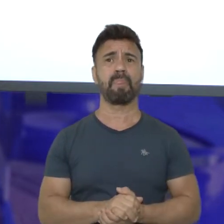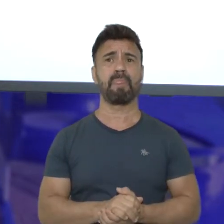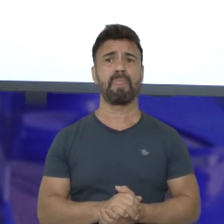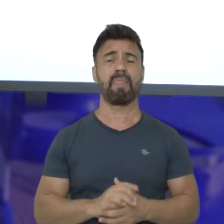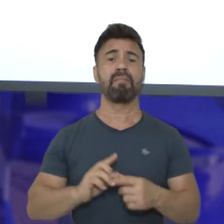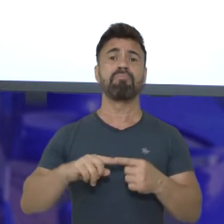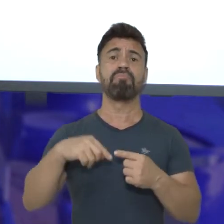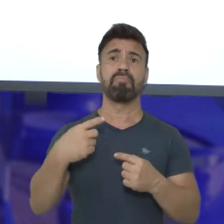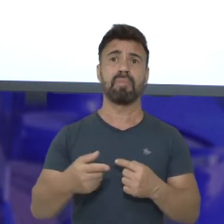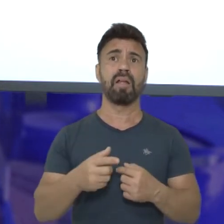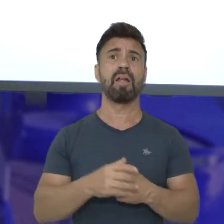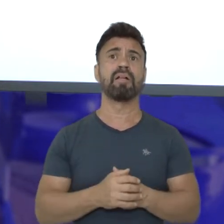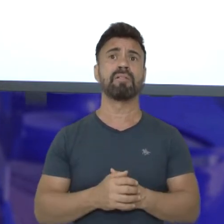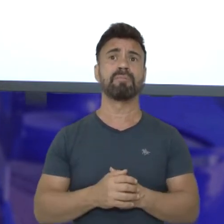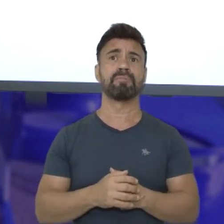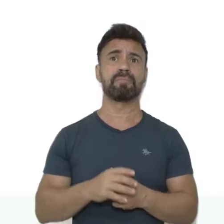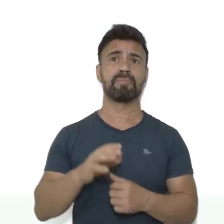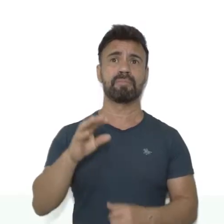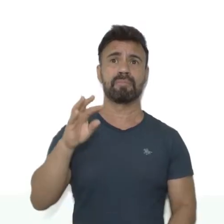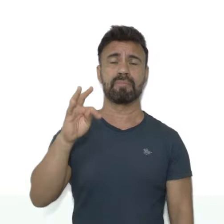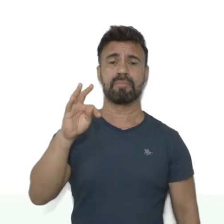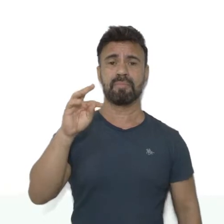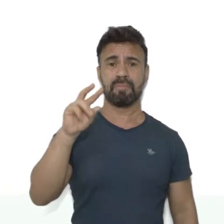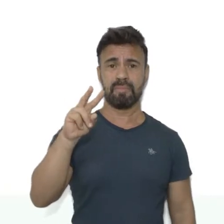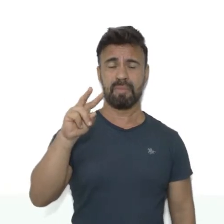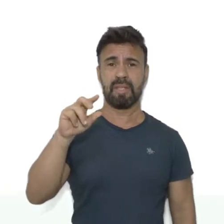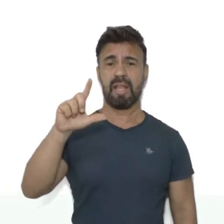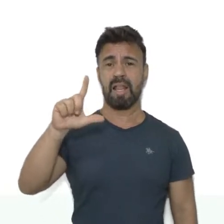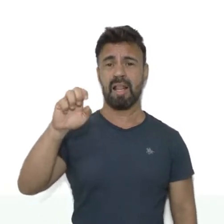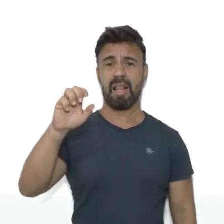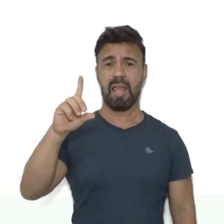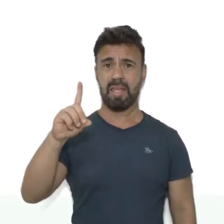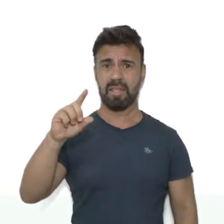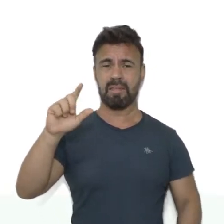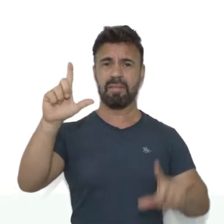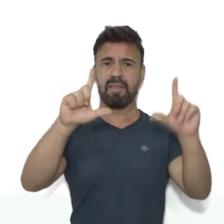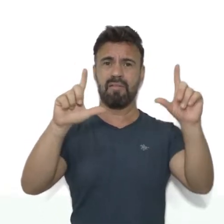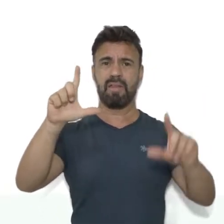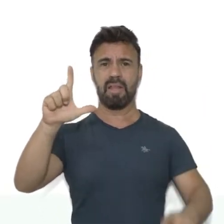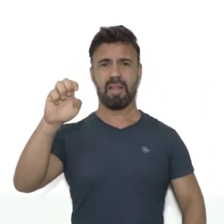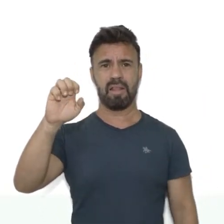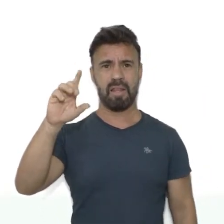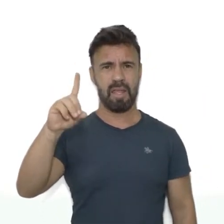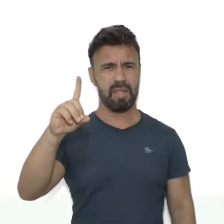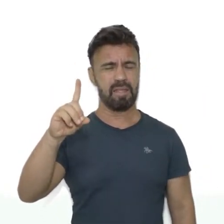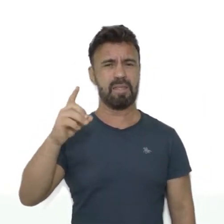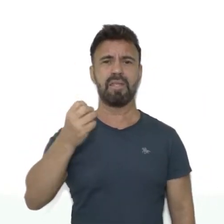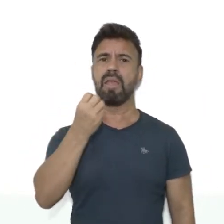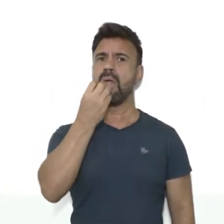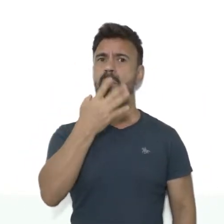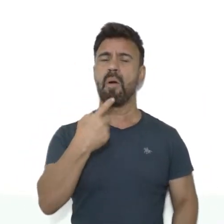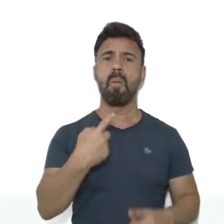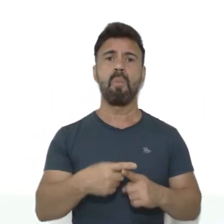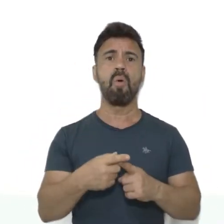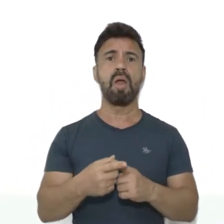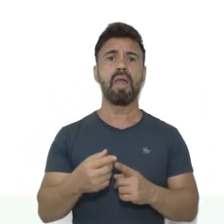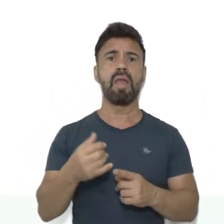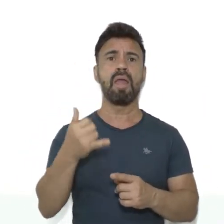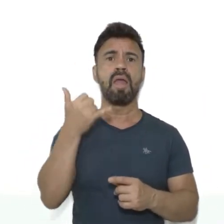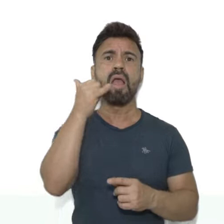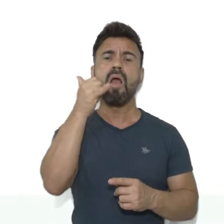Logo em seguida tem as TVs de LED, tá? As TVs de LED ela tem como vantagem que ela não consome